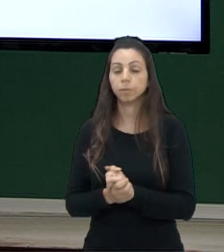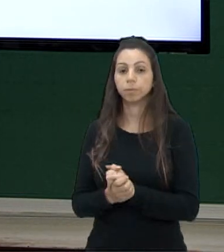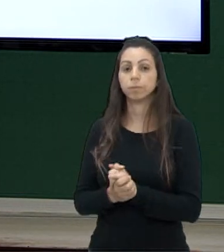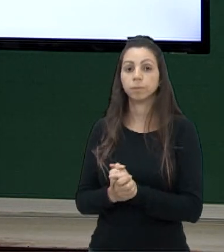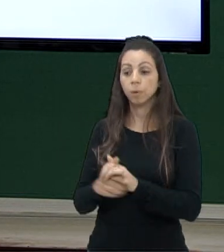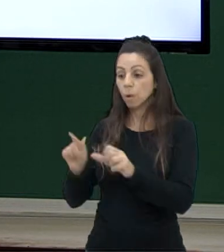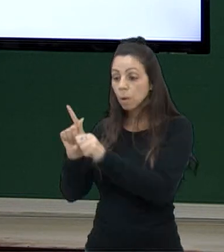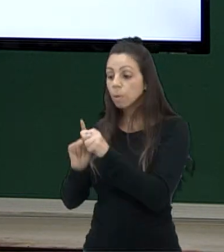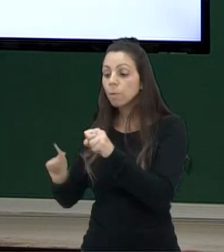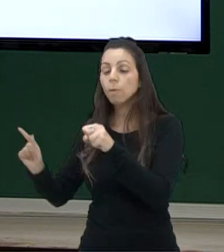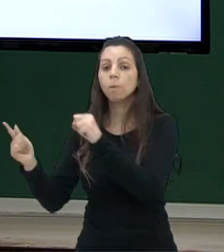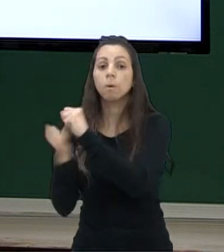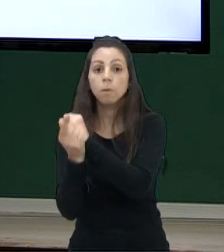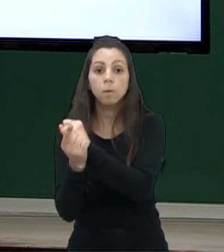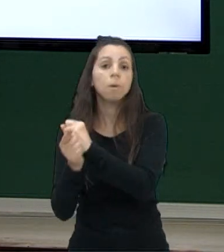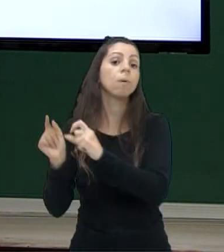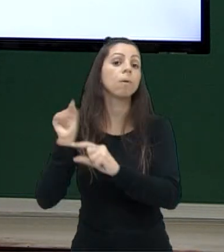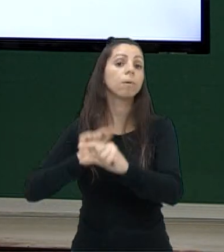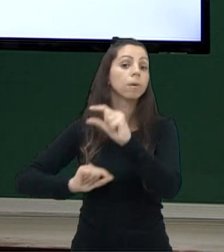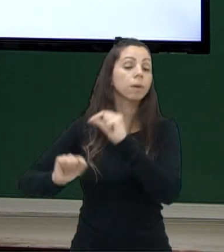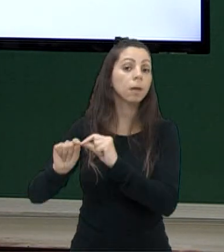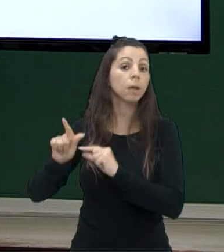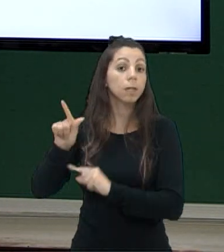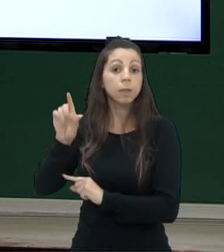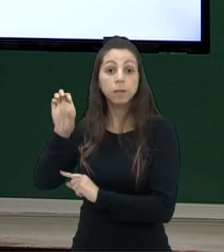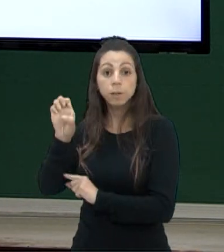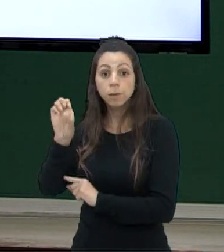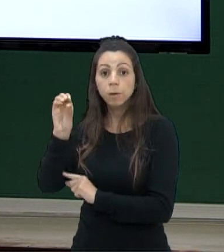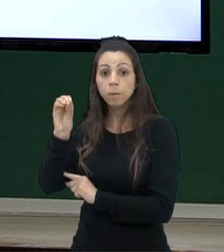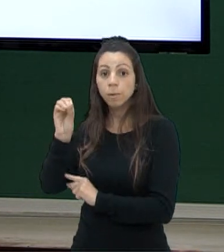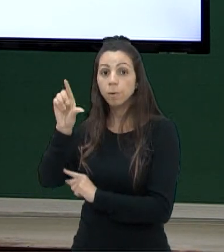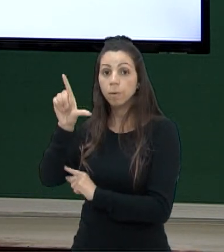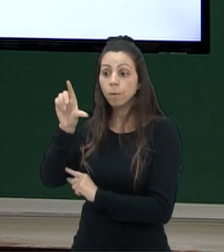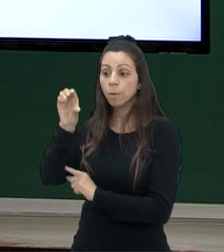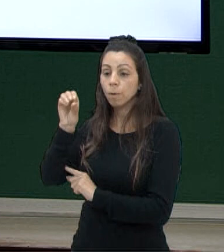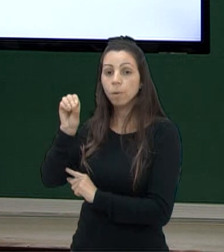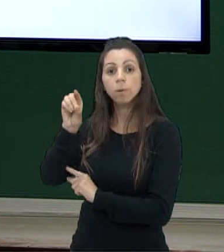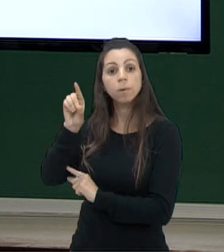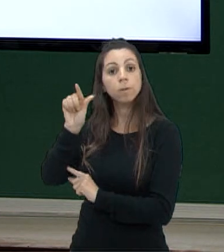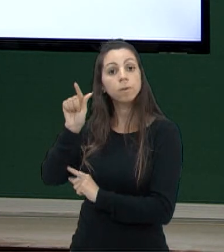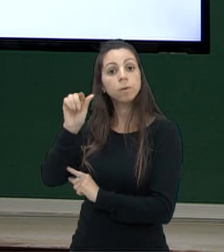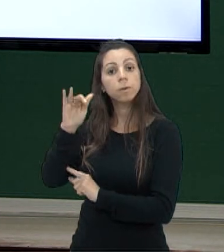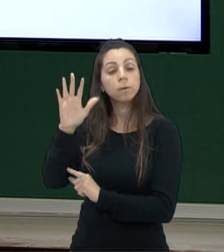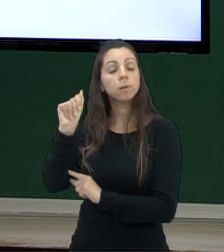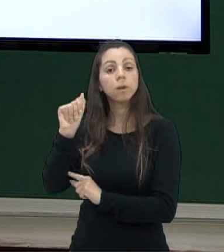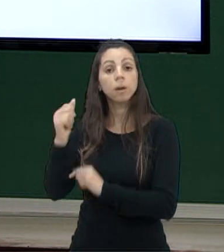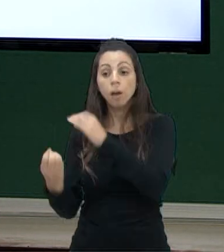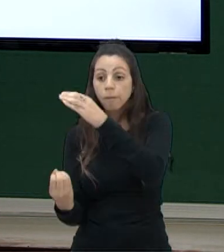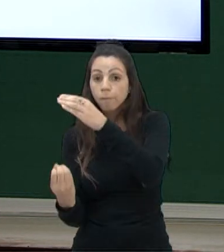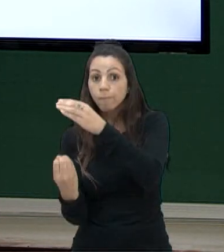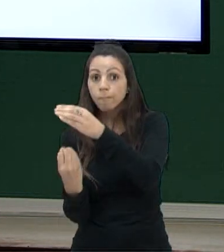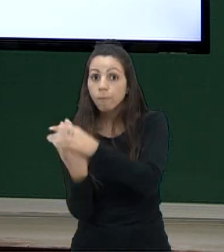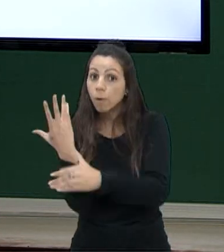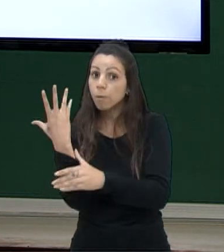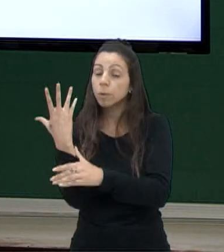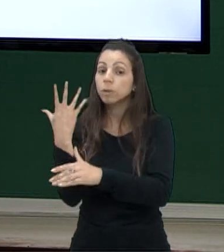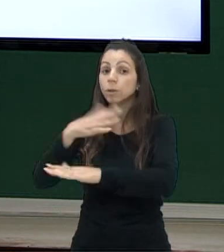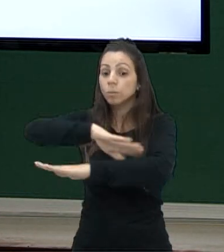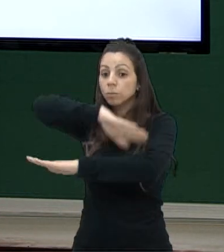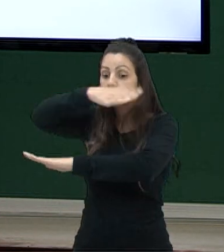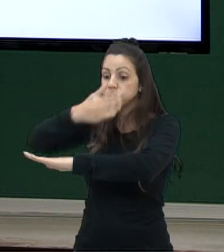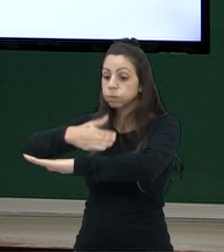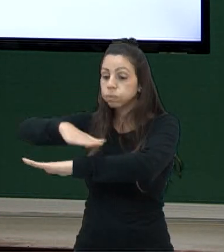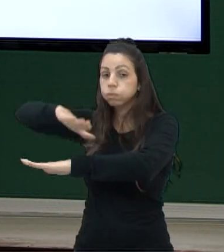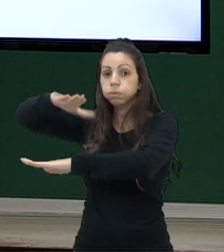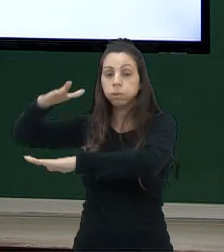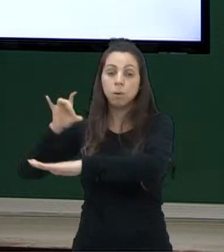estamos tratando nessa aula, estamos falando de formação geológica. Então, nós não estamos levando em consideração apenas os rios,